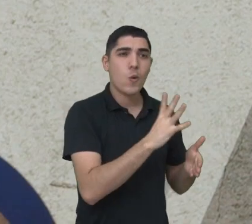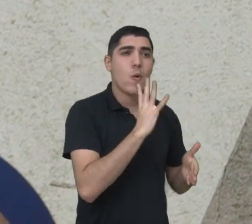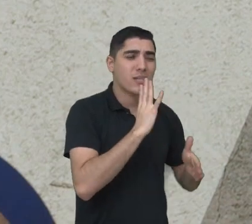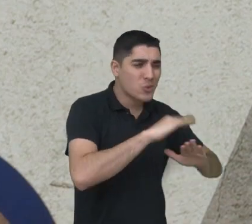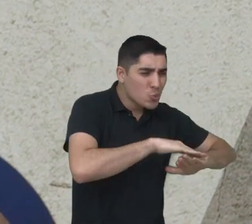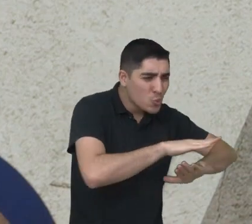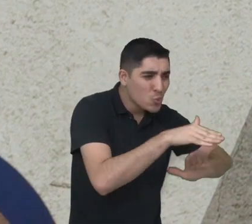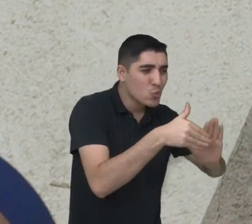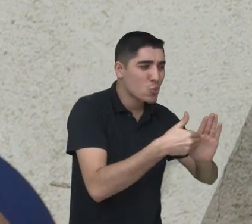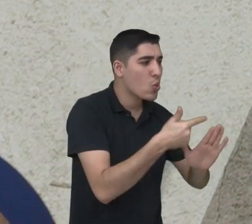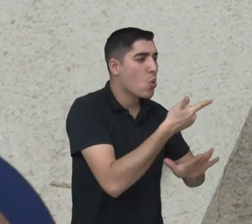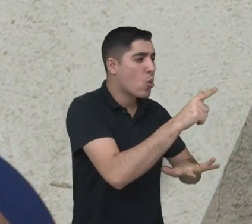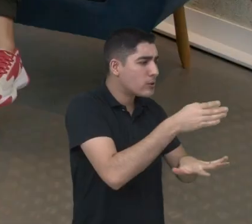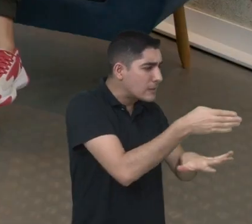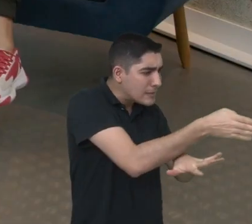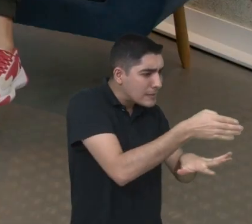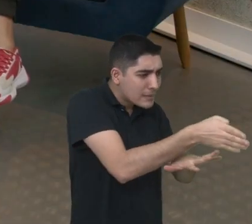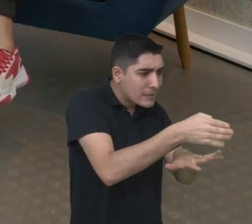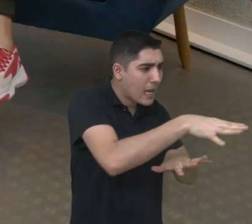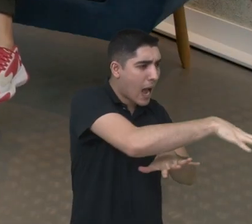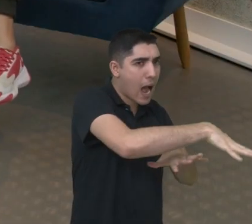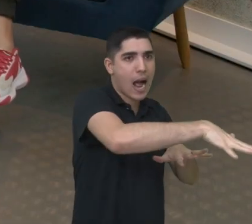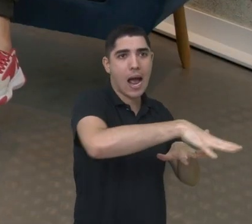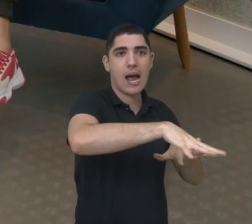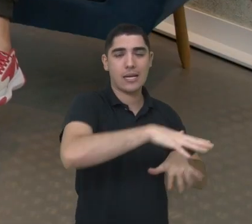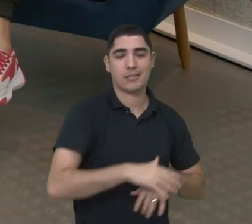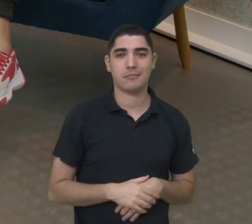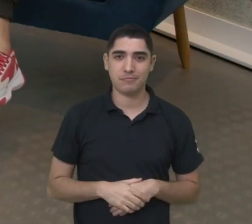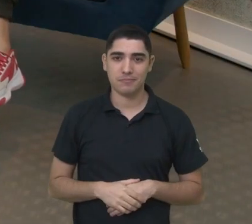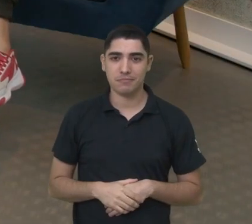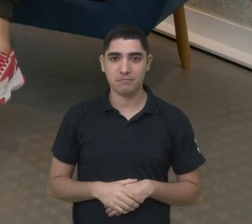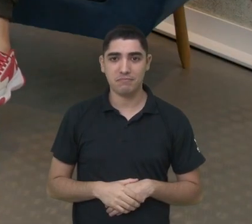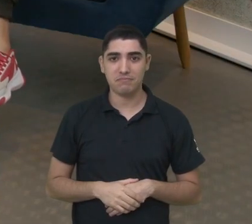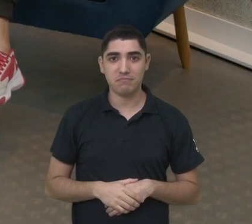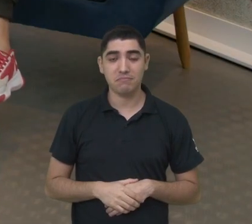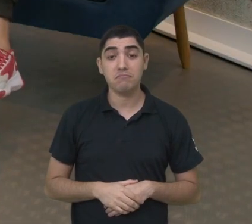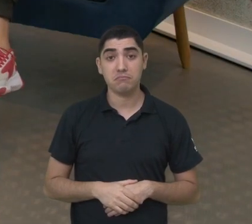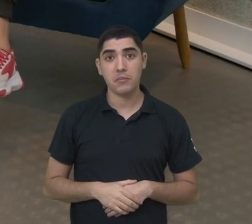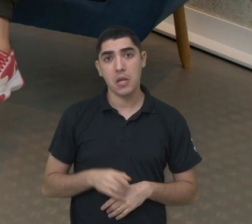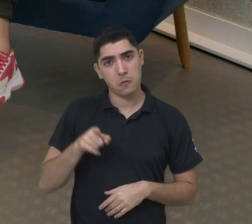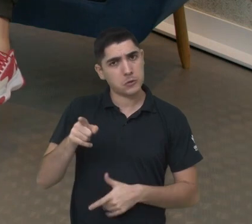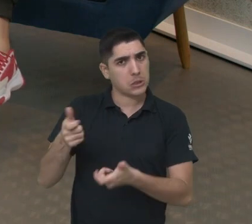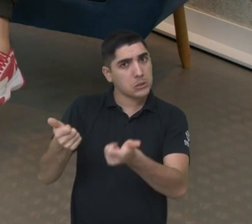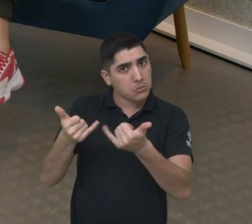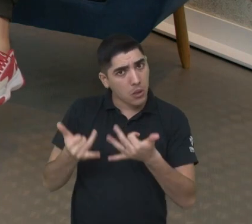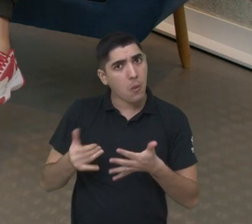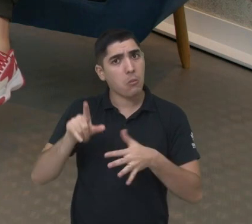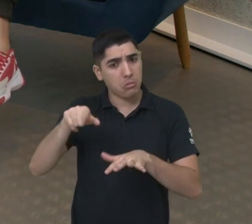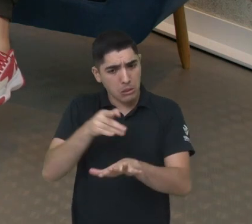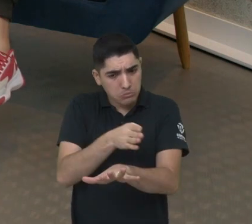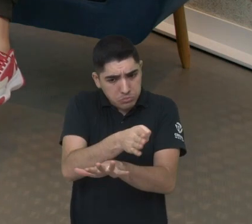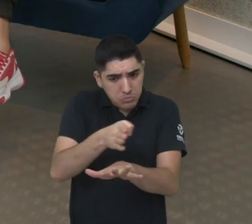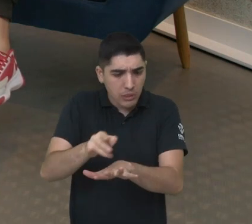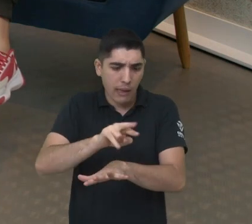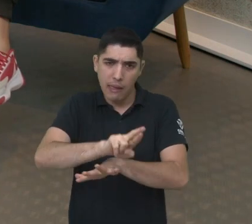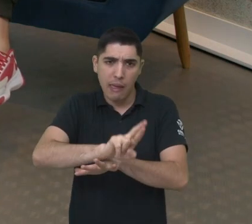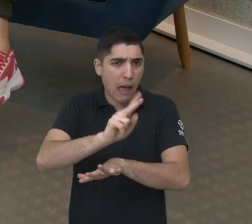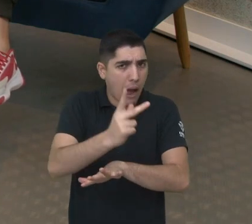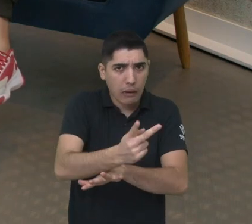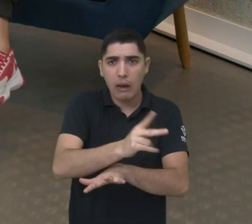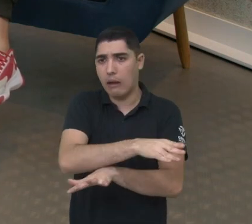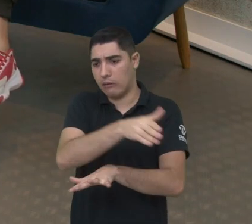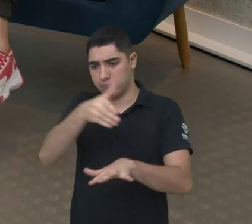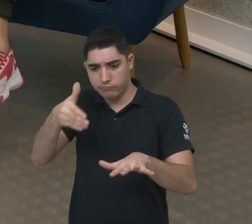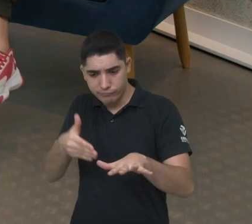áreas. Interessante essa questão. Muito bom. Ele é bem amplo, como você disse, né, desde o RH até a parte da produção